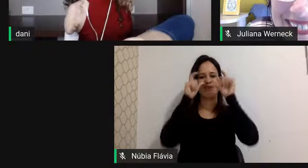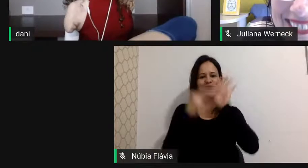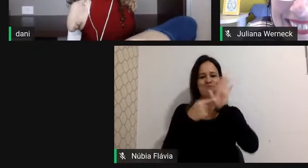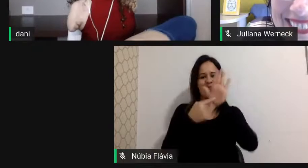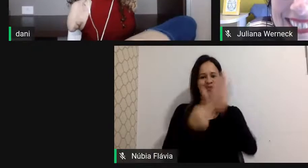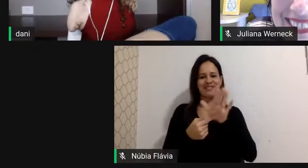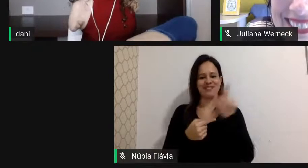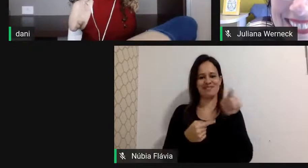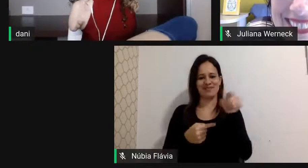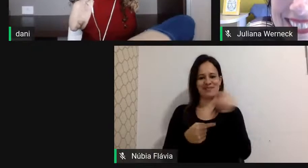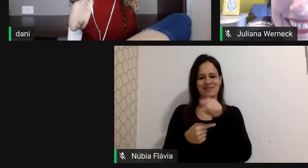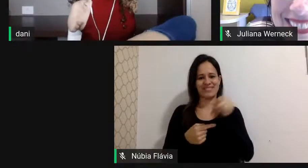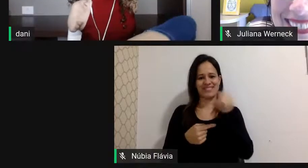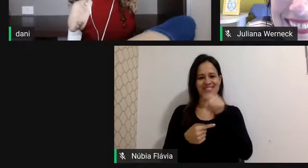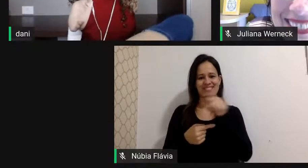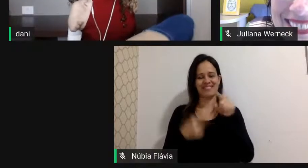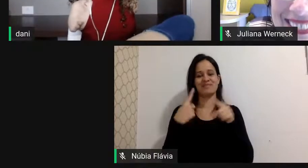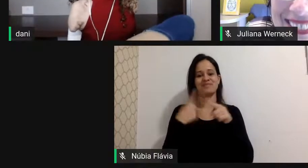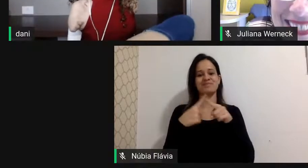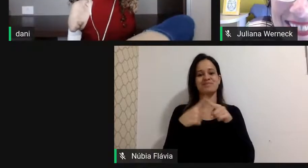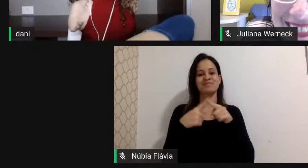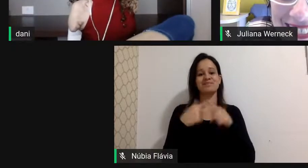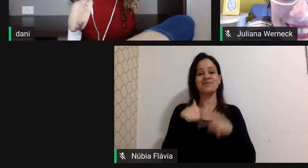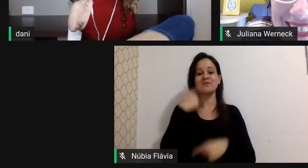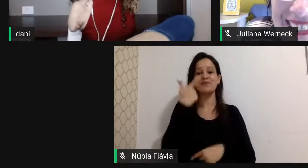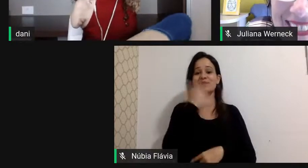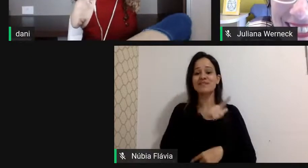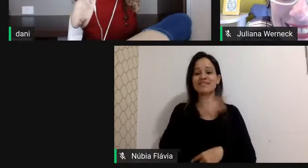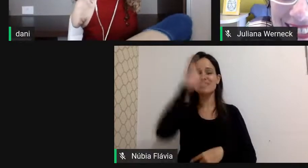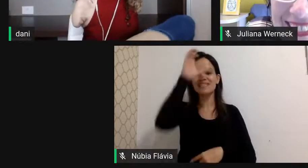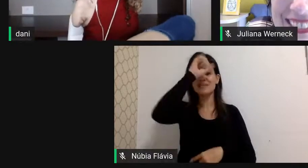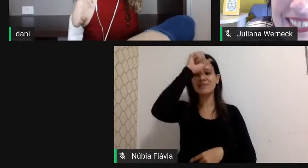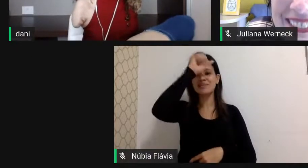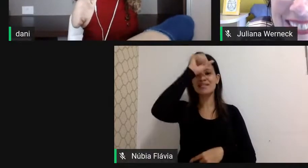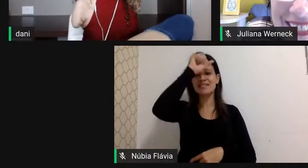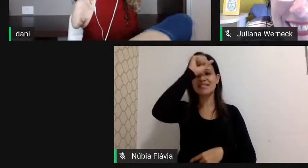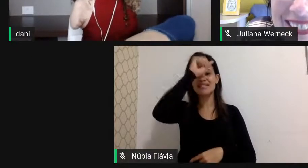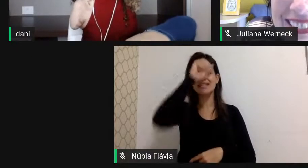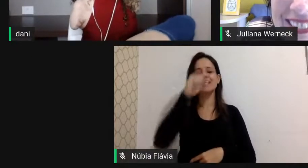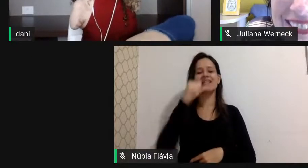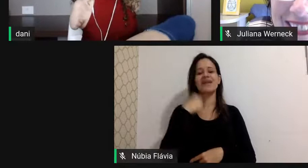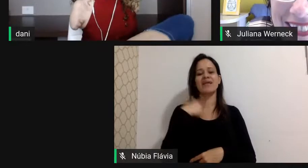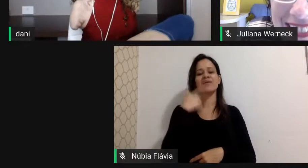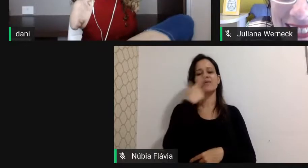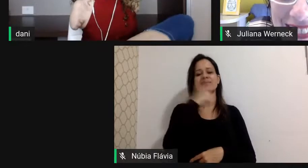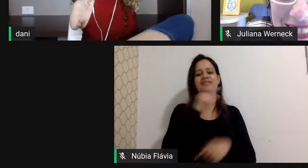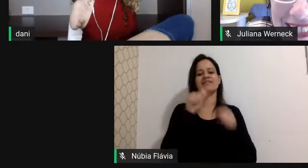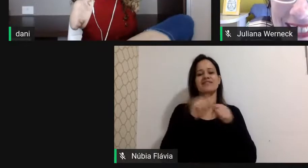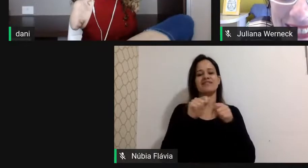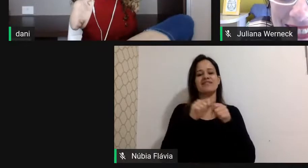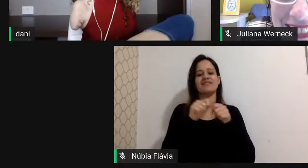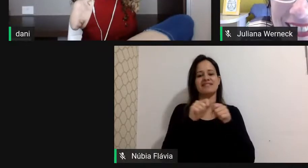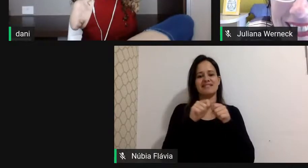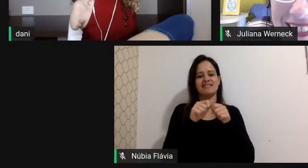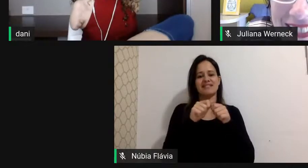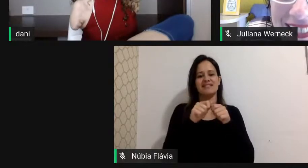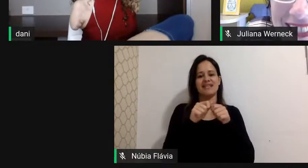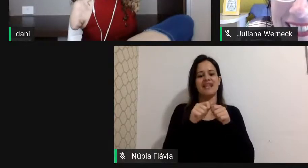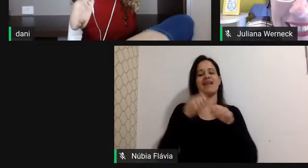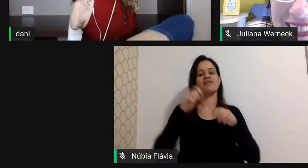vocês. Porque quando eu consegui aprender a rodar o bambolê, eu fui tentar fazer parte da